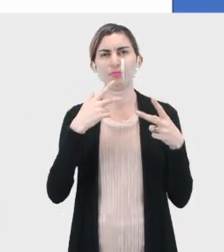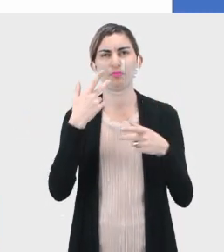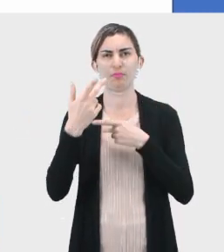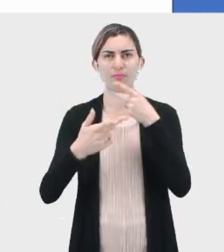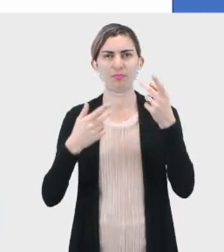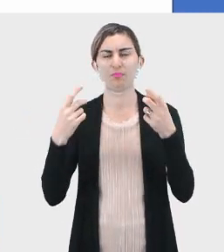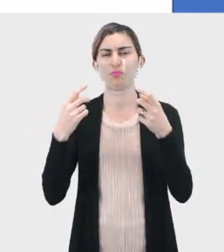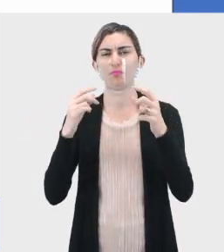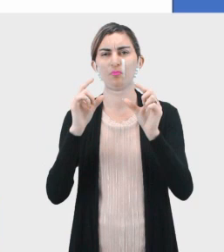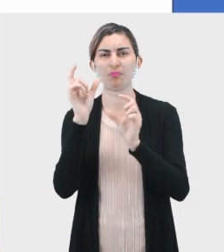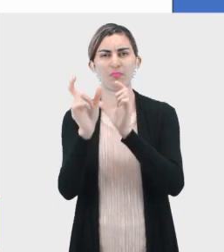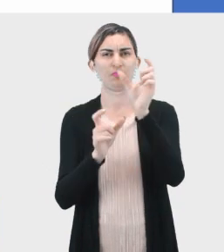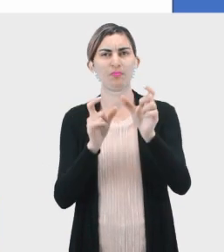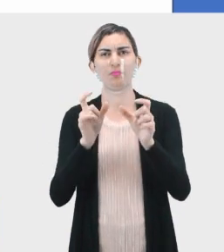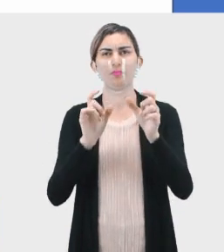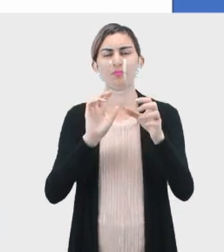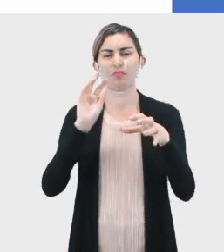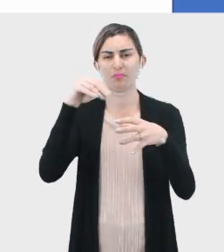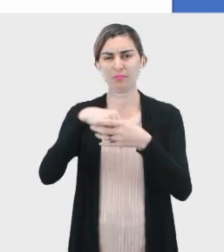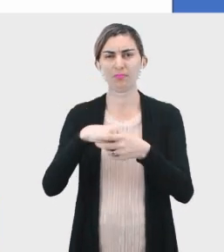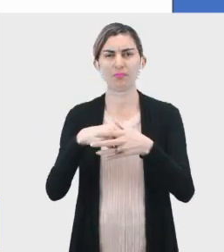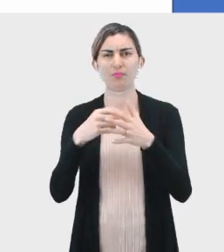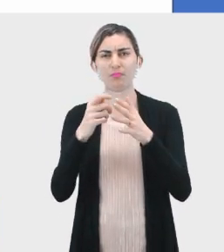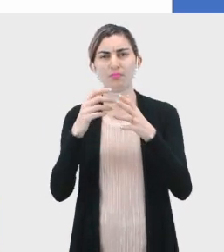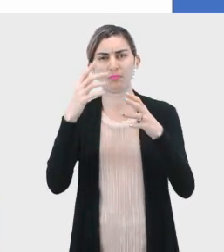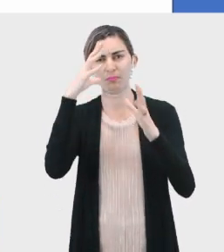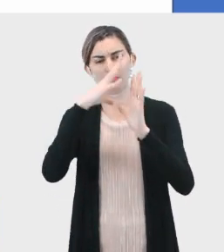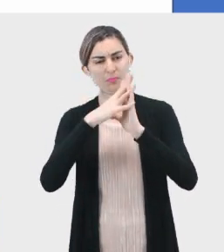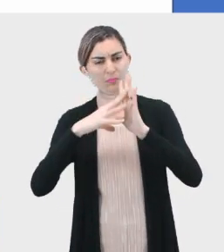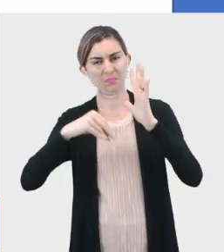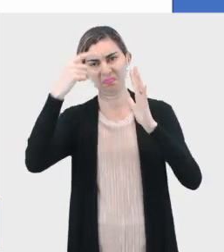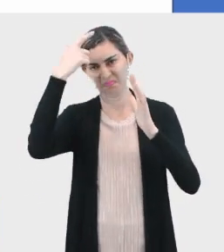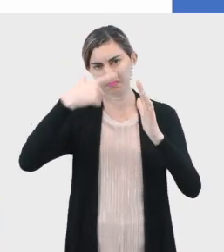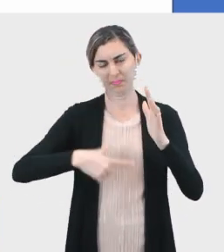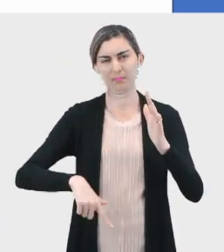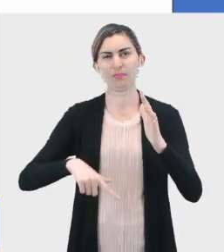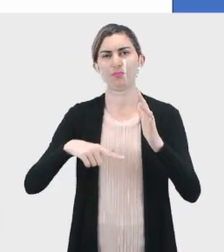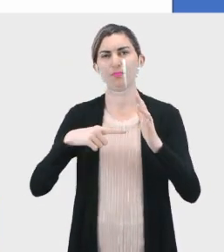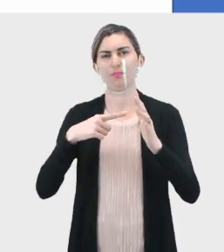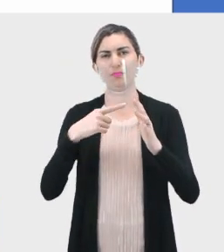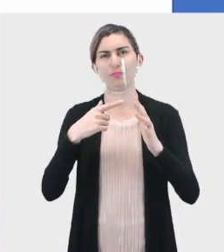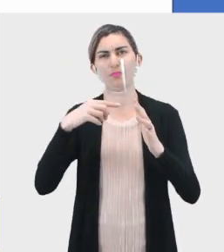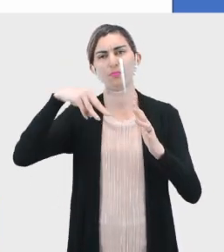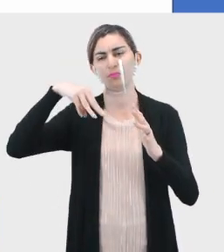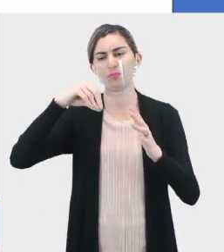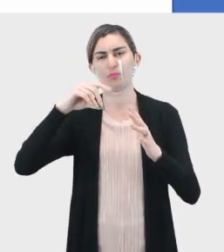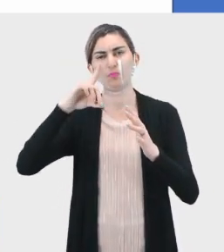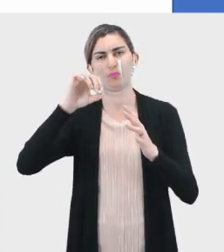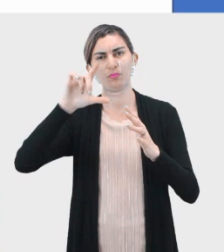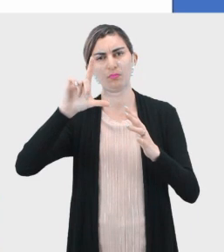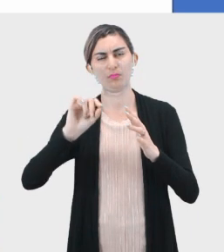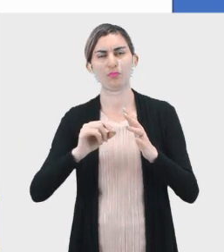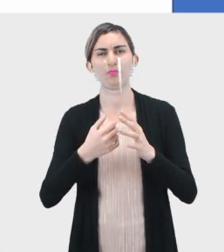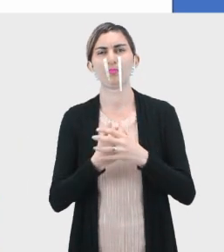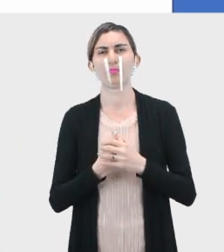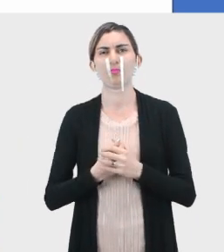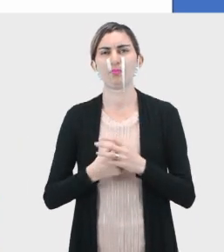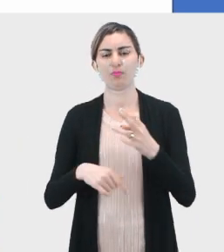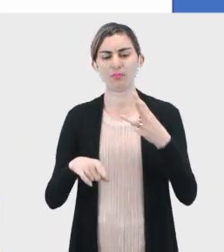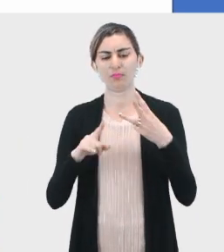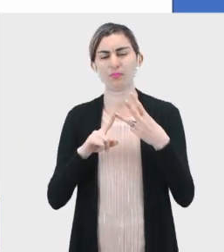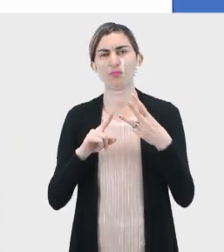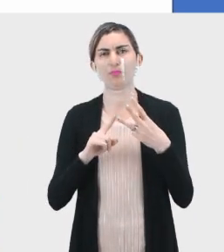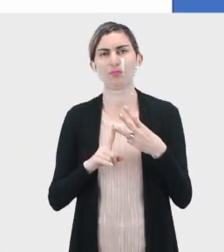nem construída para caber em um modelo ou um tamanho de um modelo.